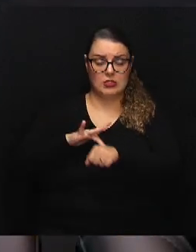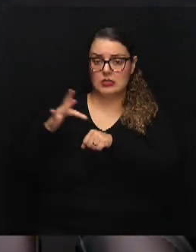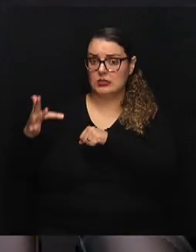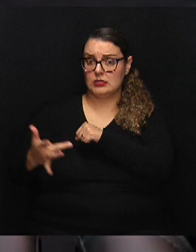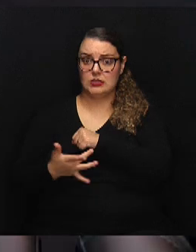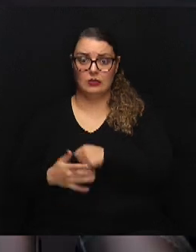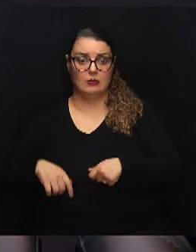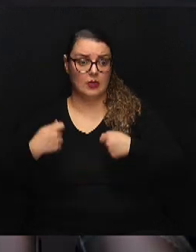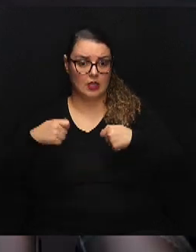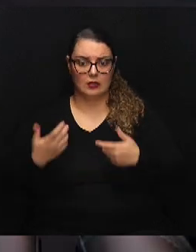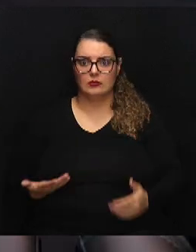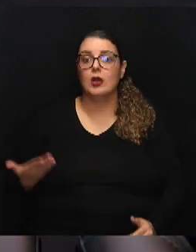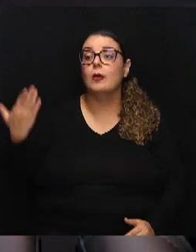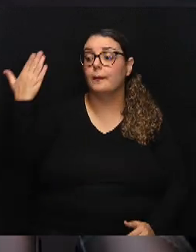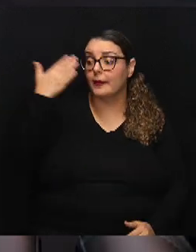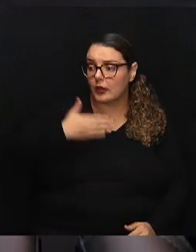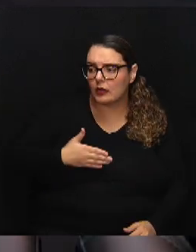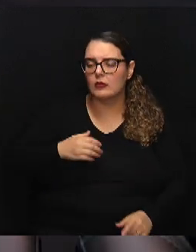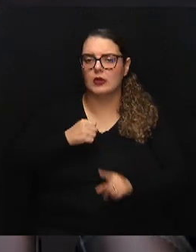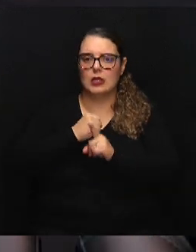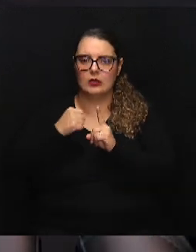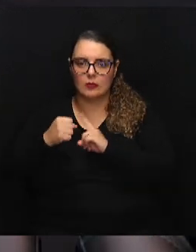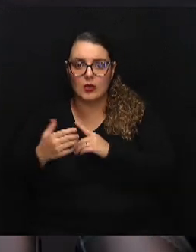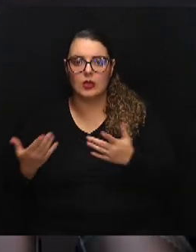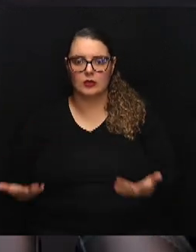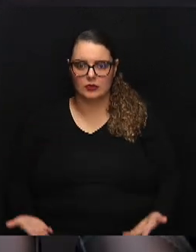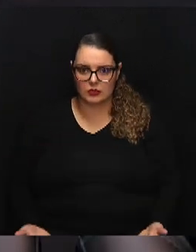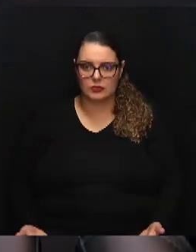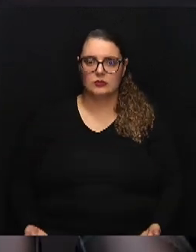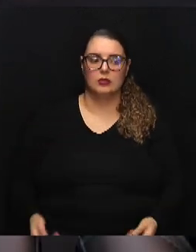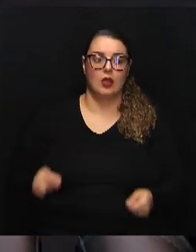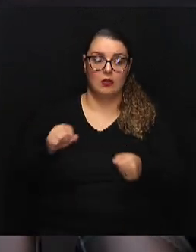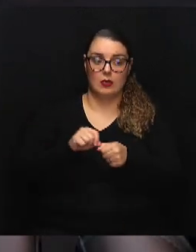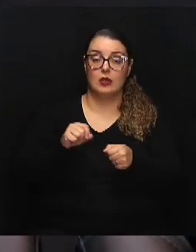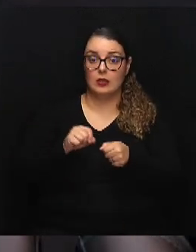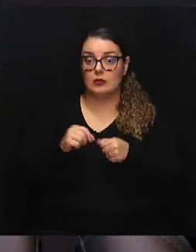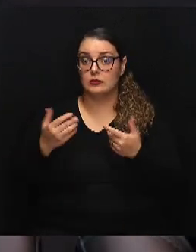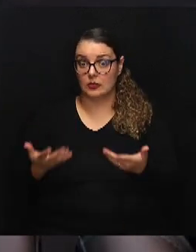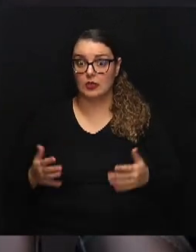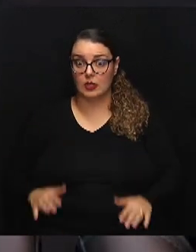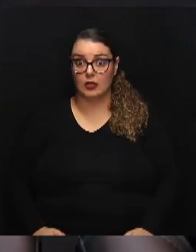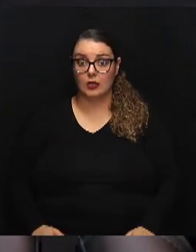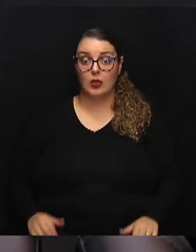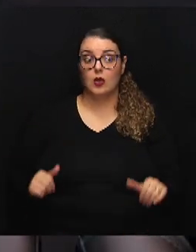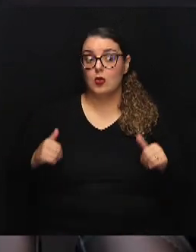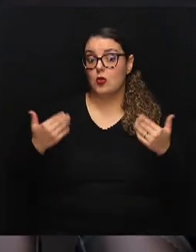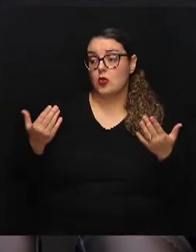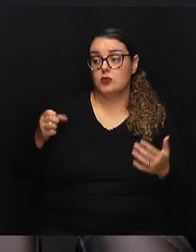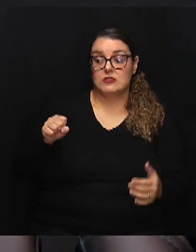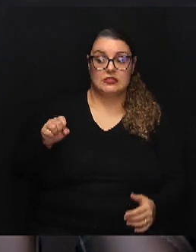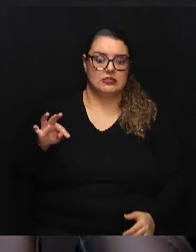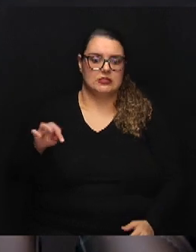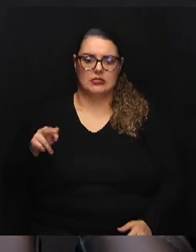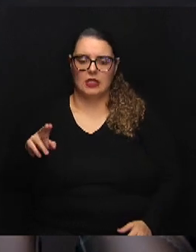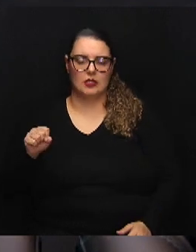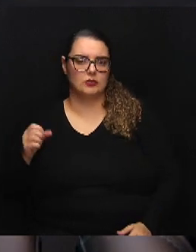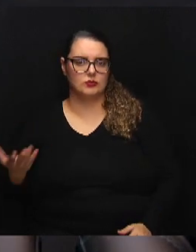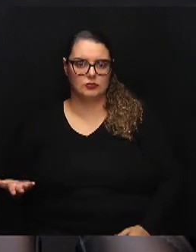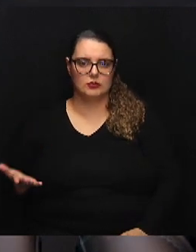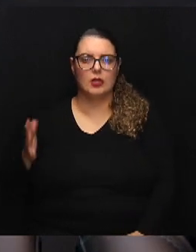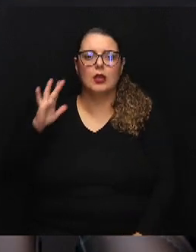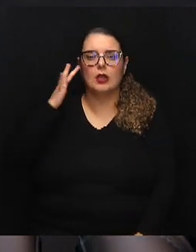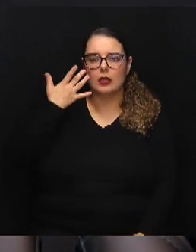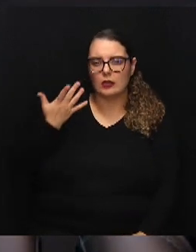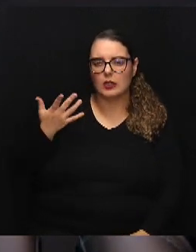ter que provar para a sociedade o que você está fazendo, né? Qual o seu status. Então, acho que olhar